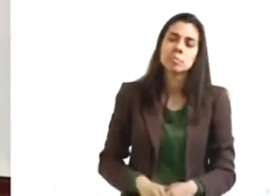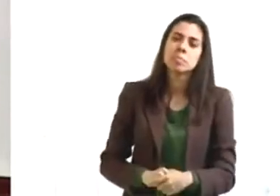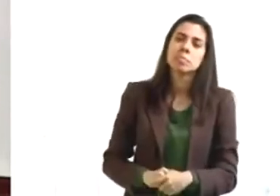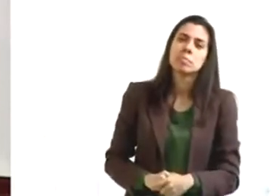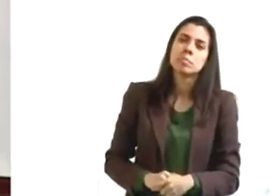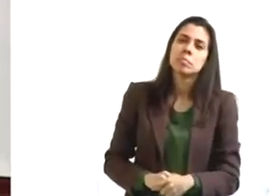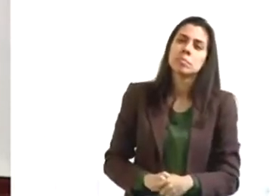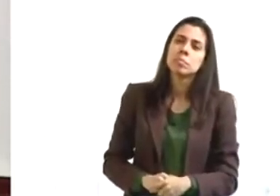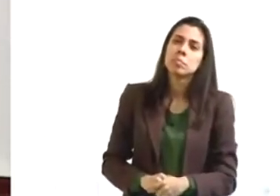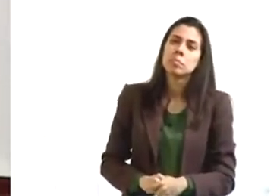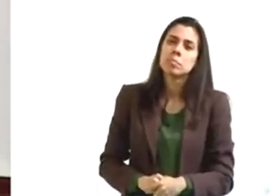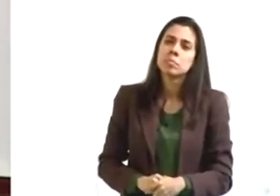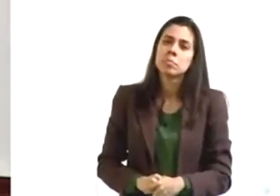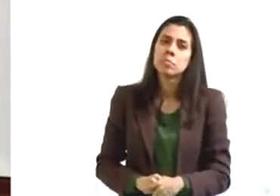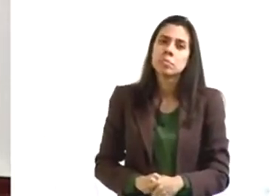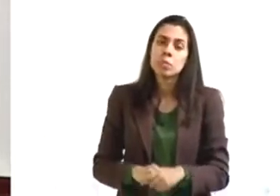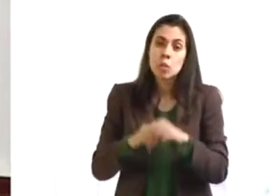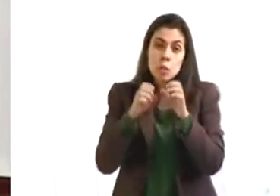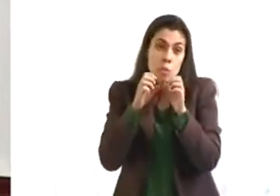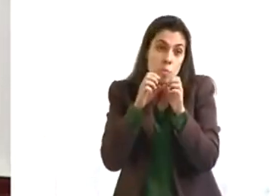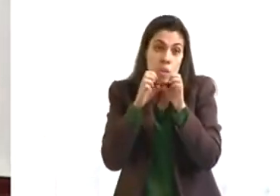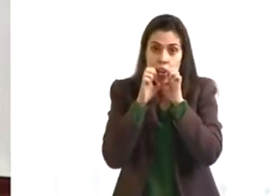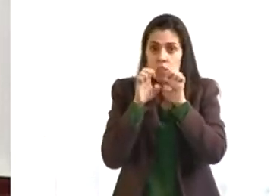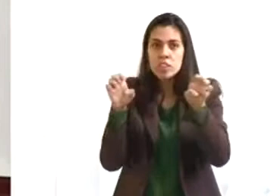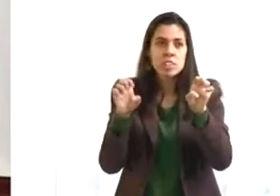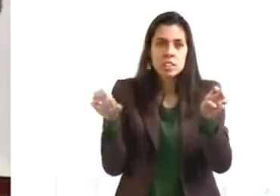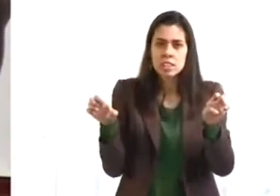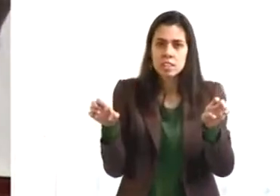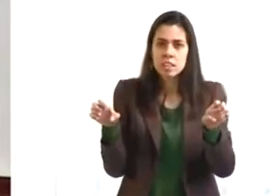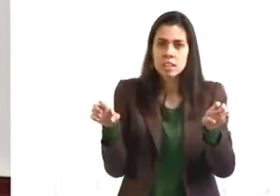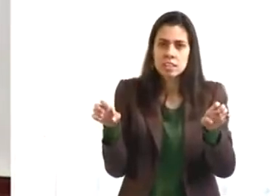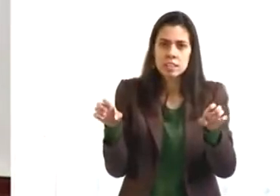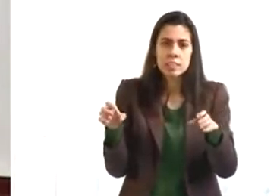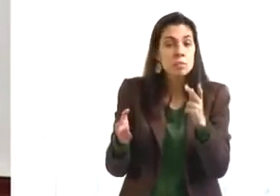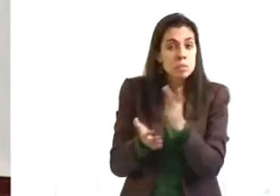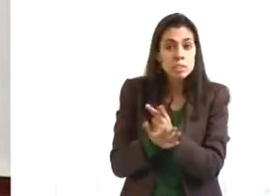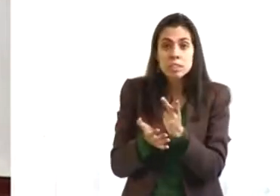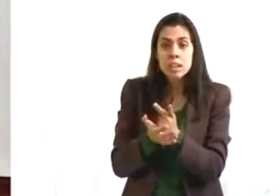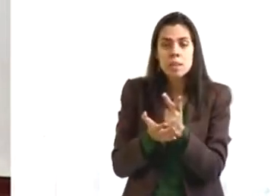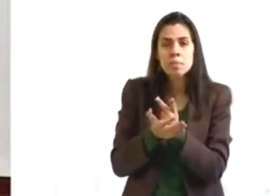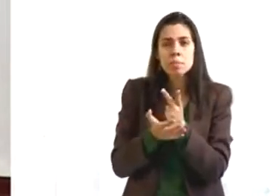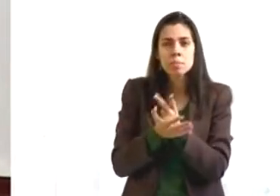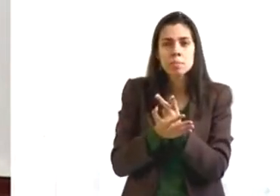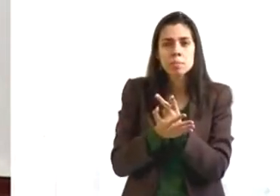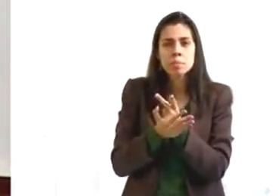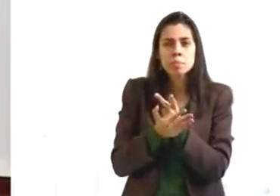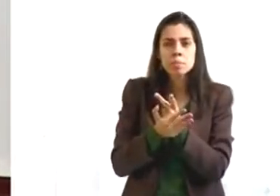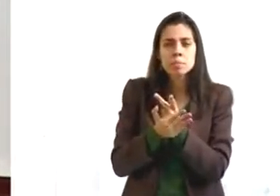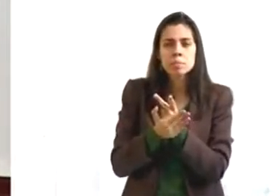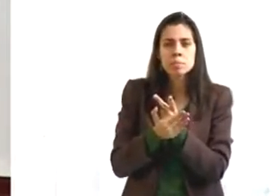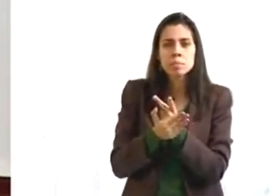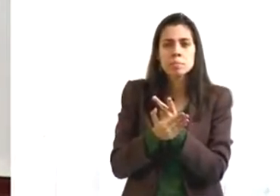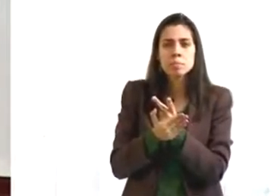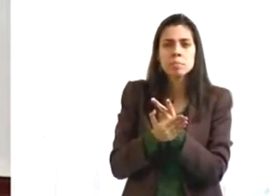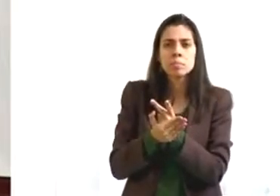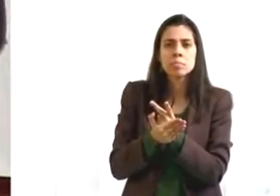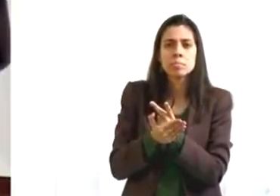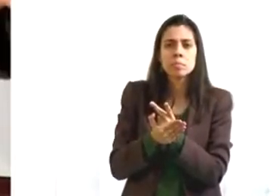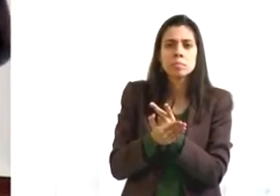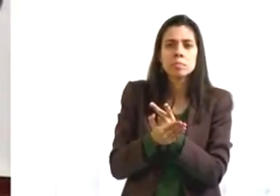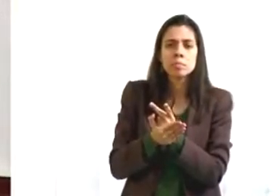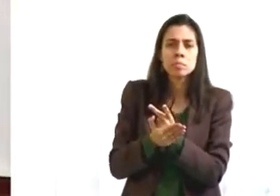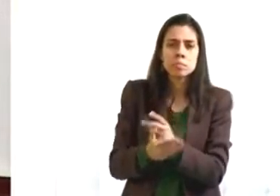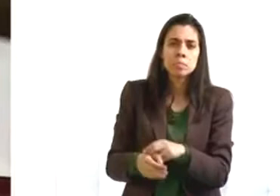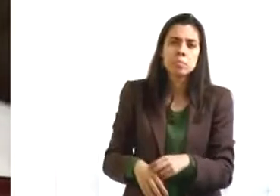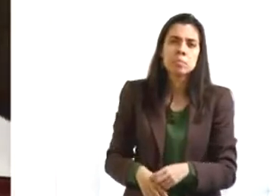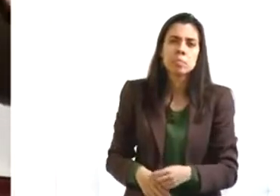um evangelista está sempre declarando que a igreja precisa pregar, que nós precisamos ir ao encontro das pessoas, a falar a palavra de Deus, aonde Deus